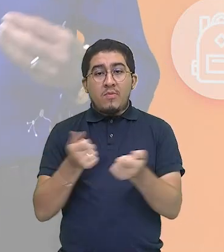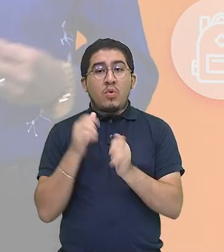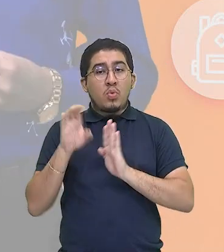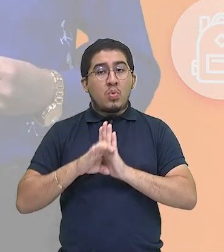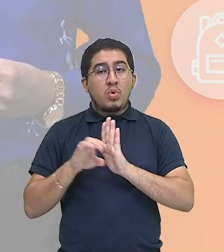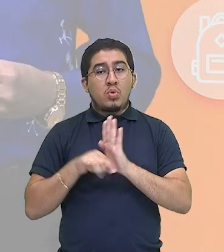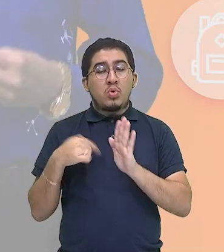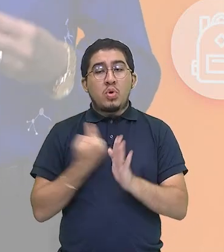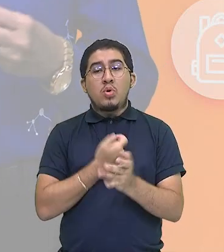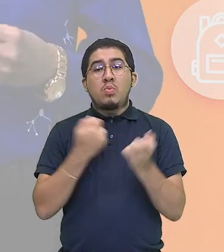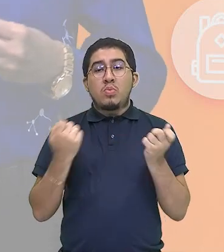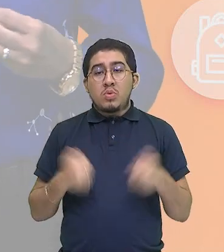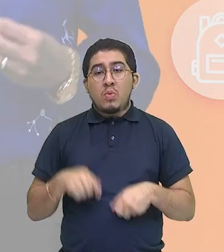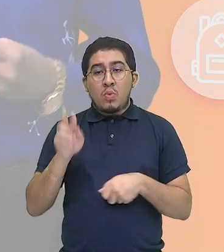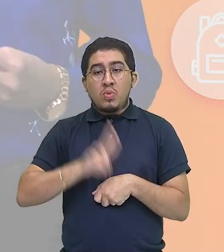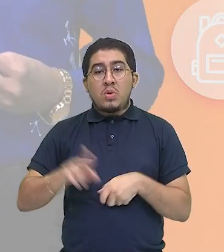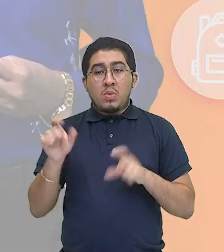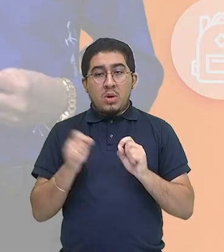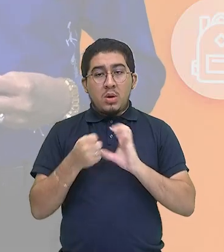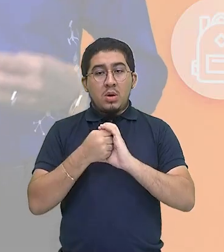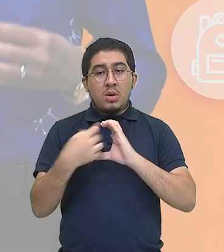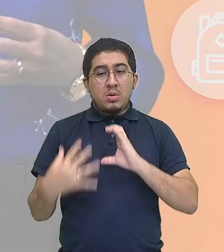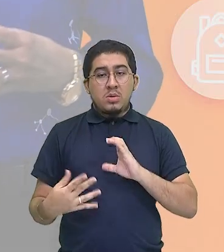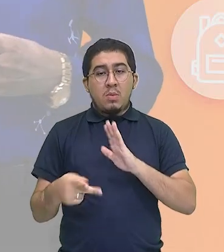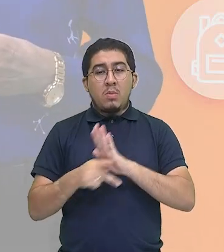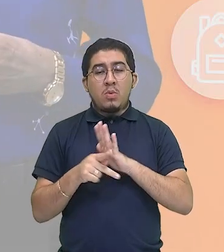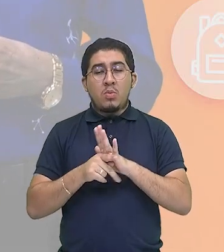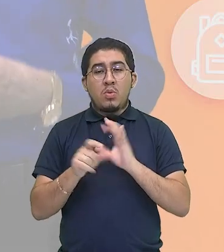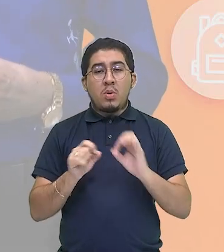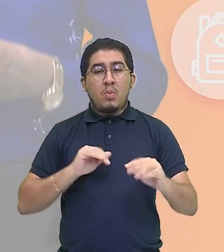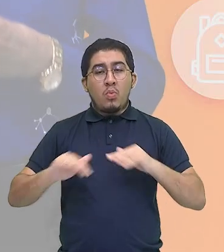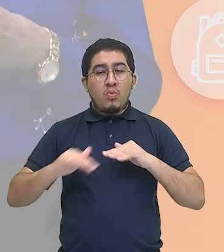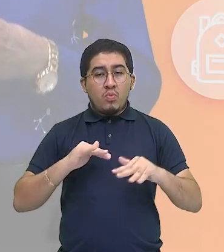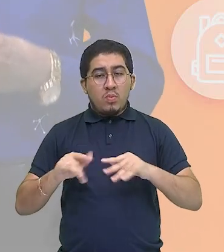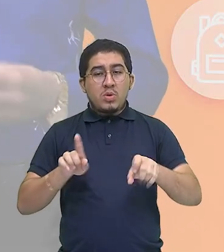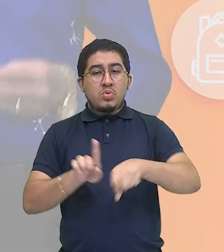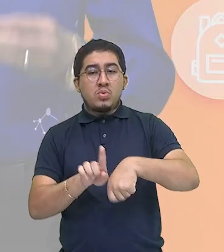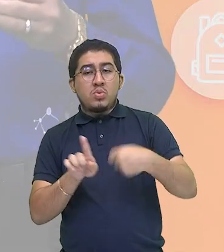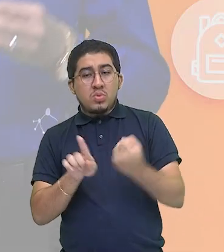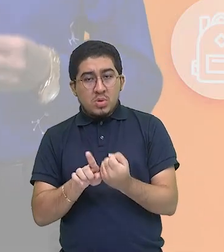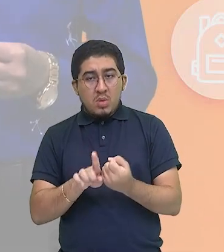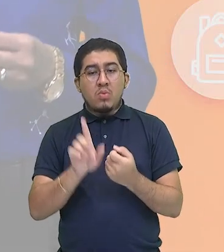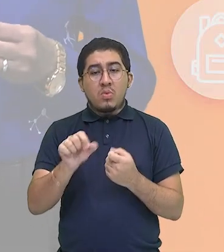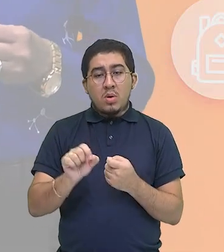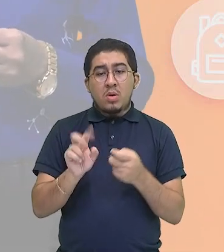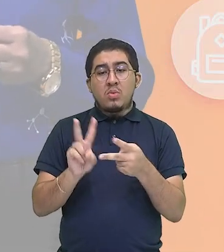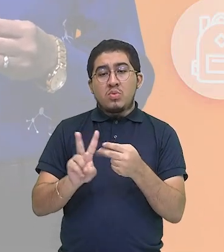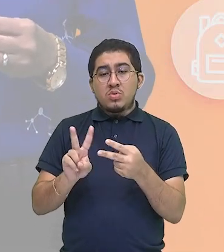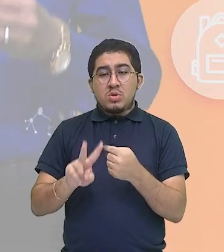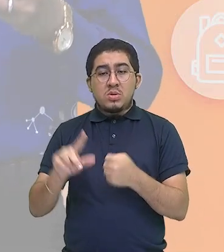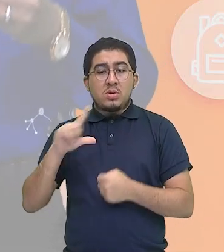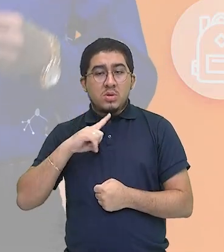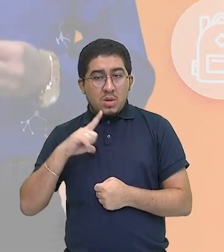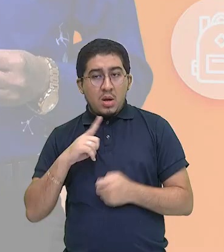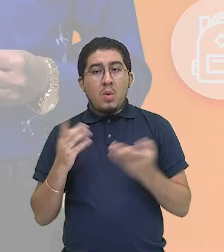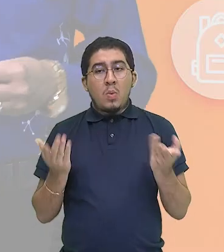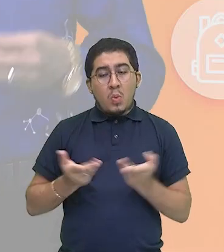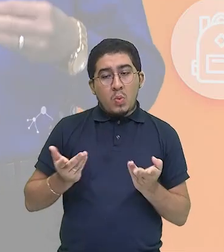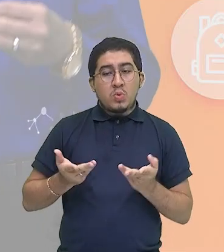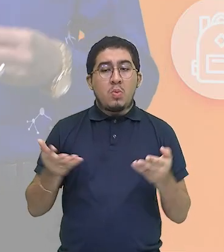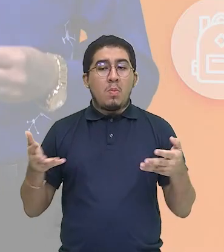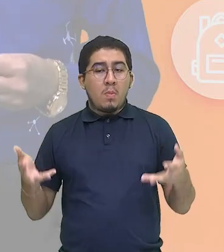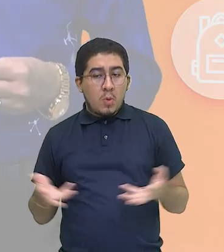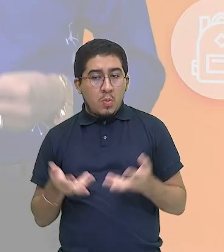nós podemos usar para caracterizar os movimentos sociais que os indígenas brasileiros